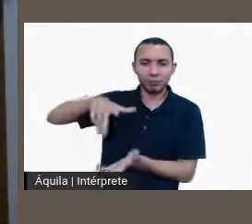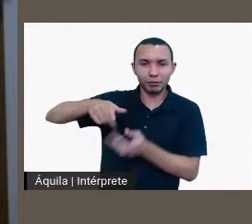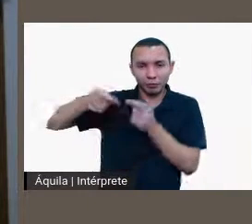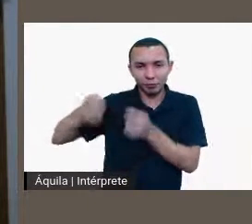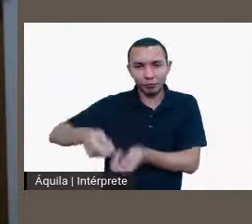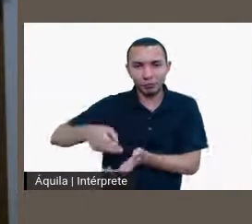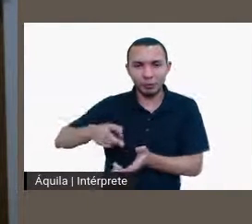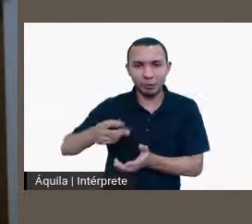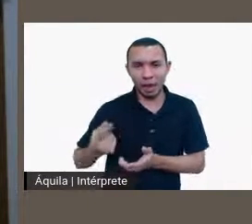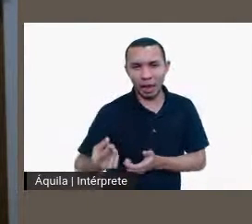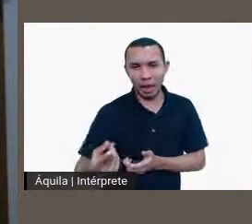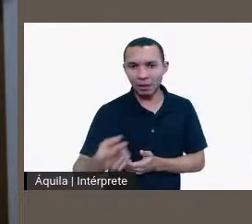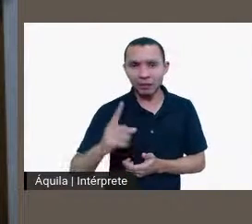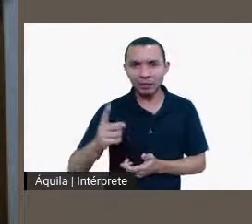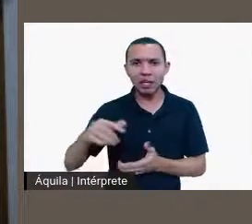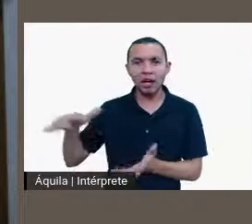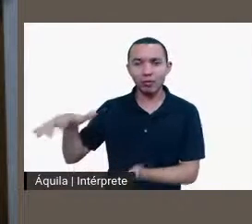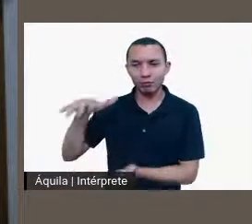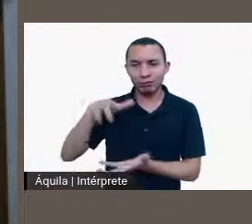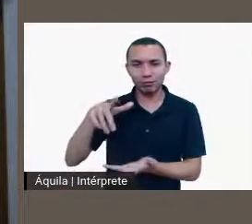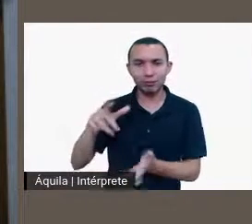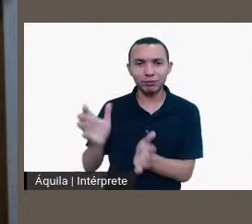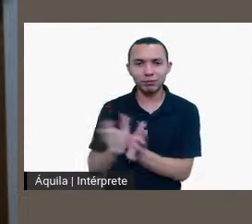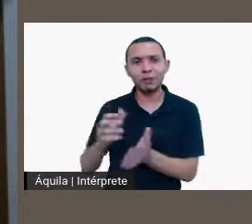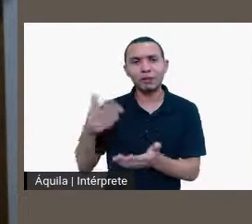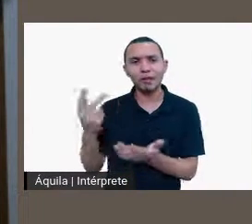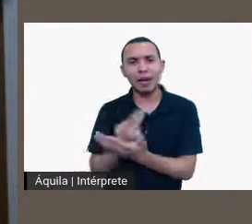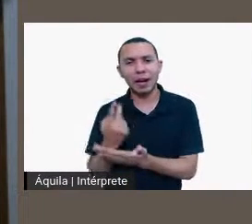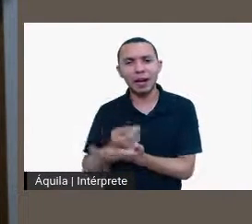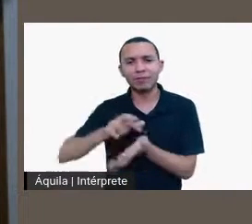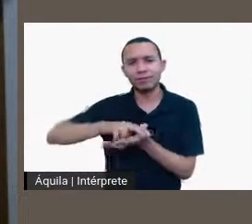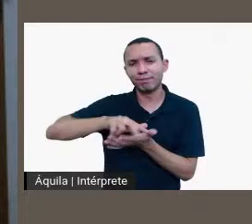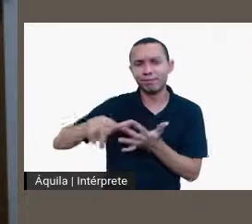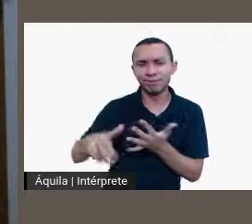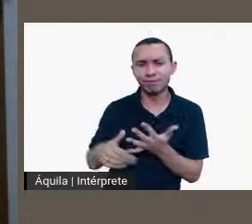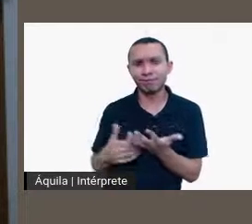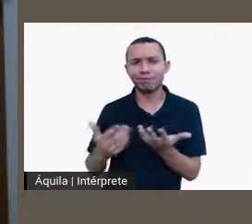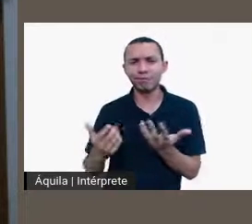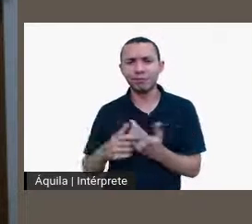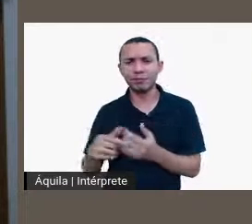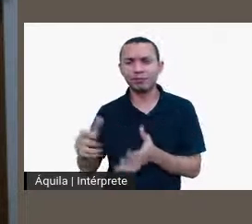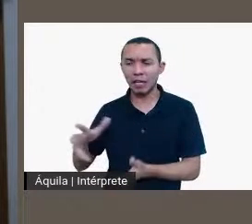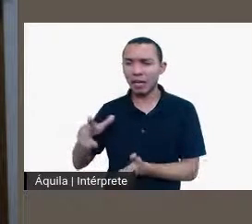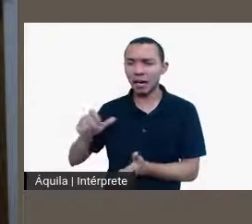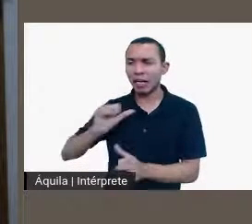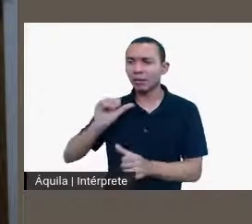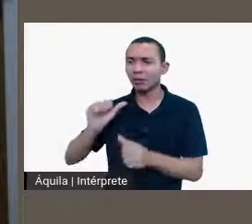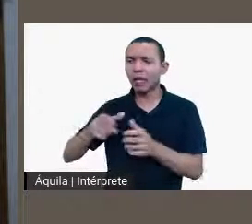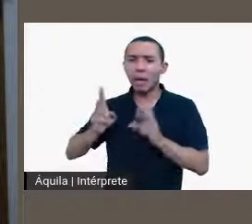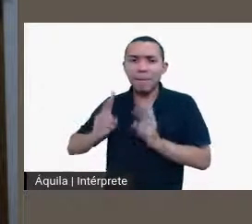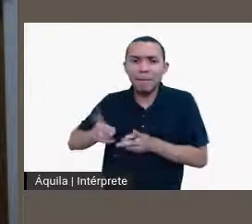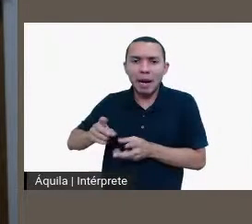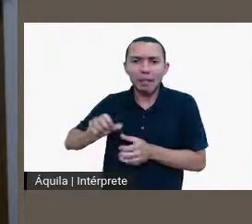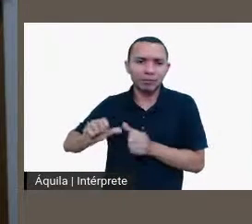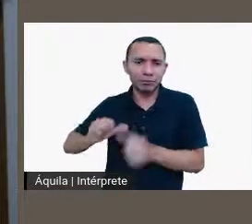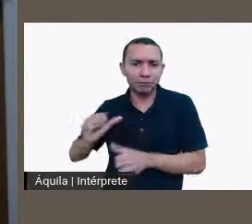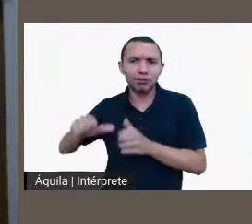mas um conjunto de falhas, fissuras, camadas heterogêneas que a tornam instável e do interior ou de